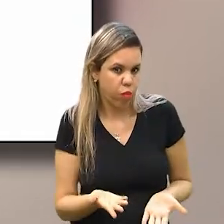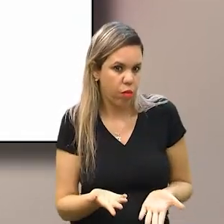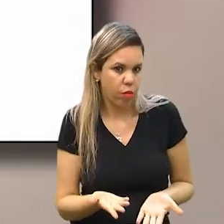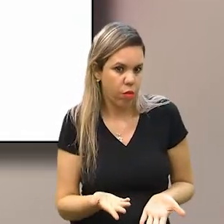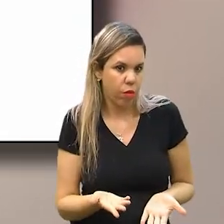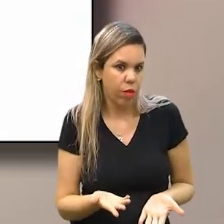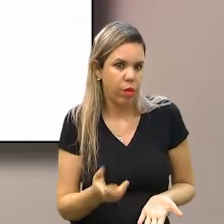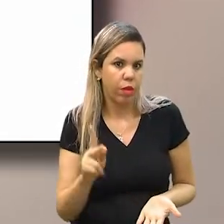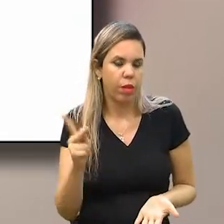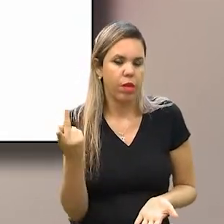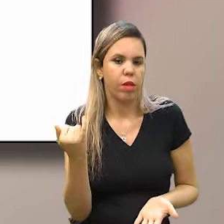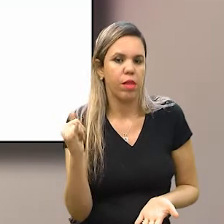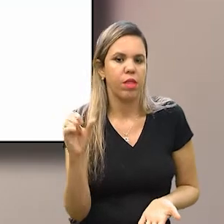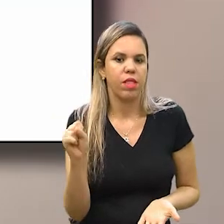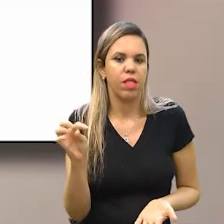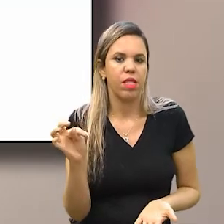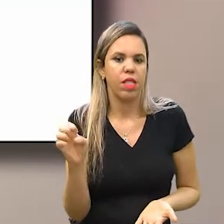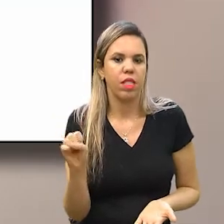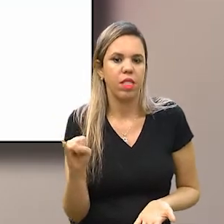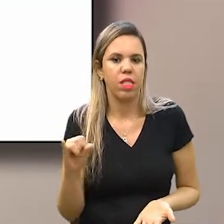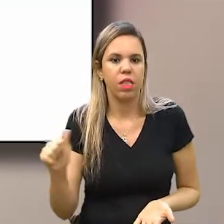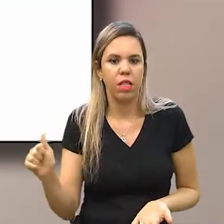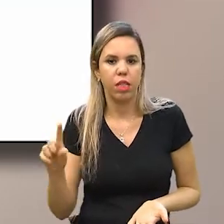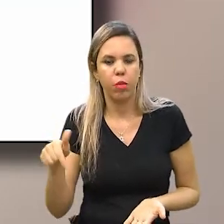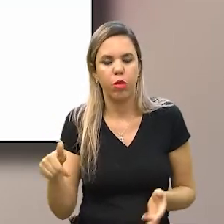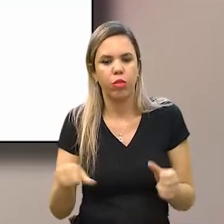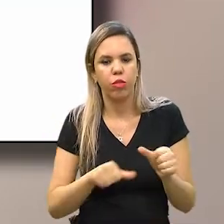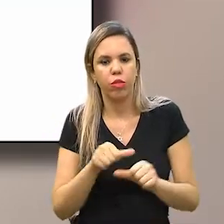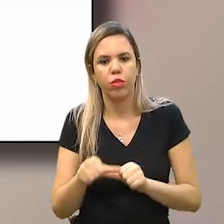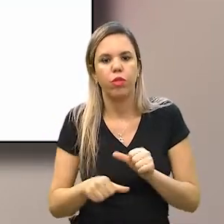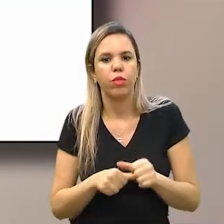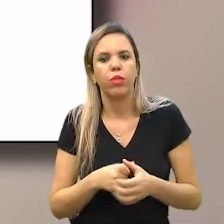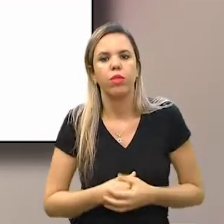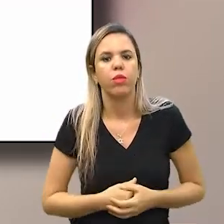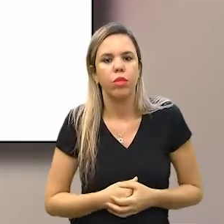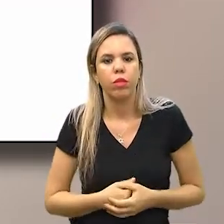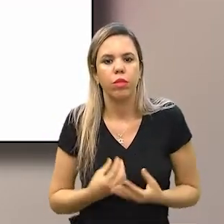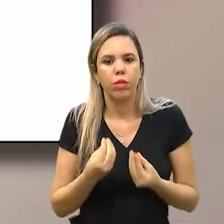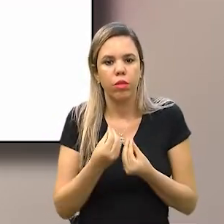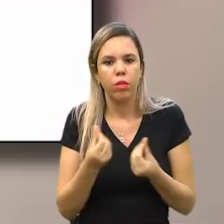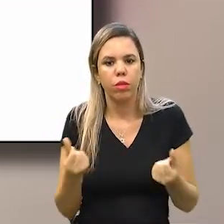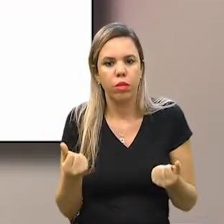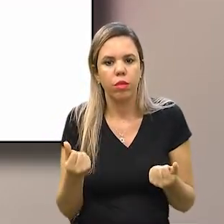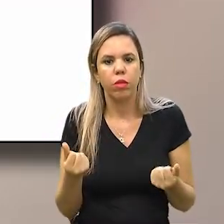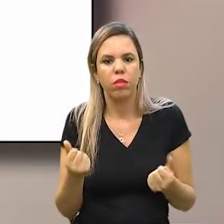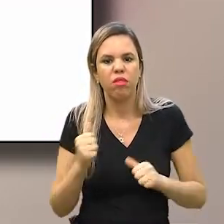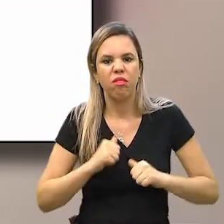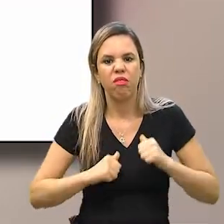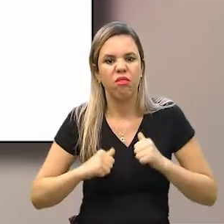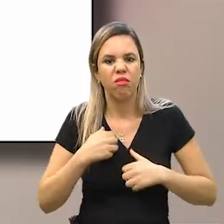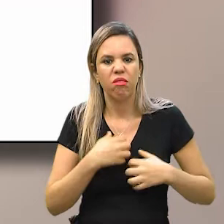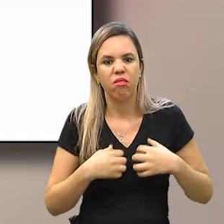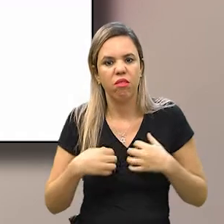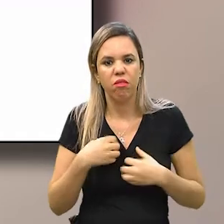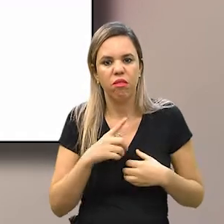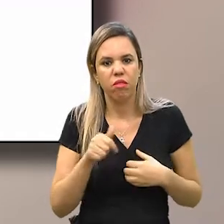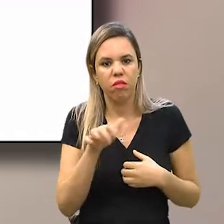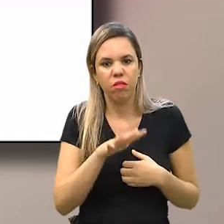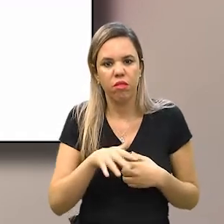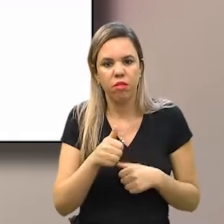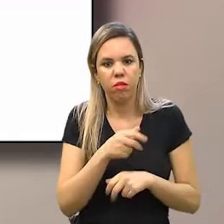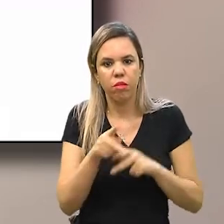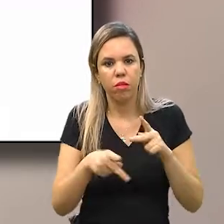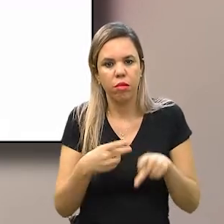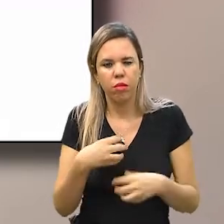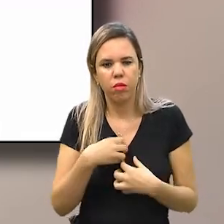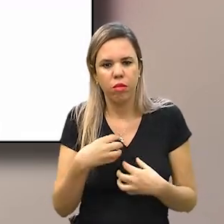de hiperestesia. Logo depois, aquilo se transforma numa sensação de desconforto, e naquela